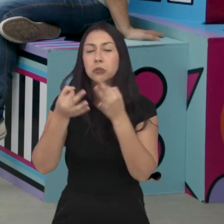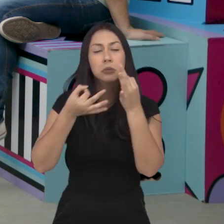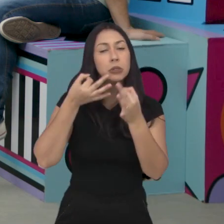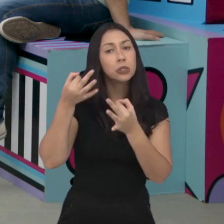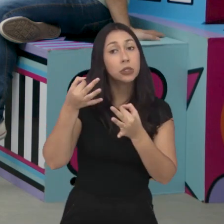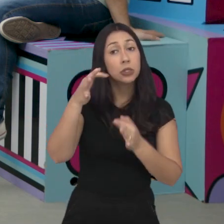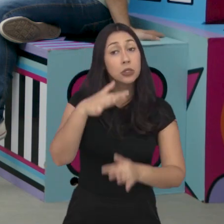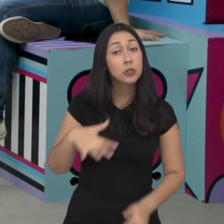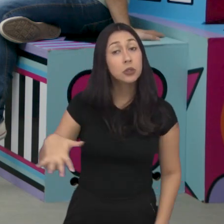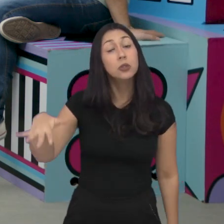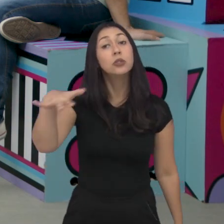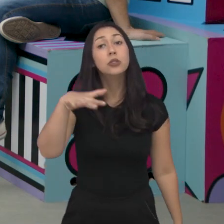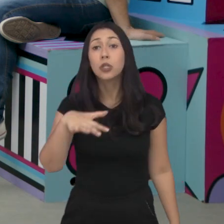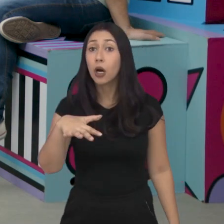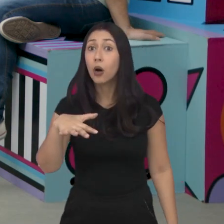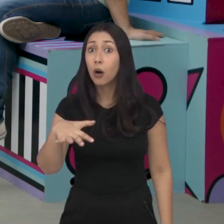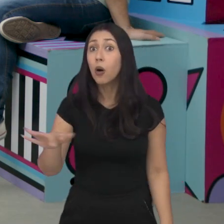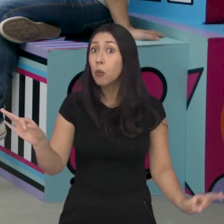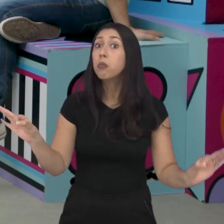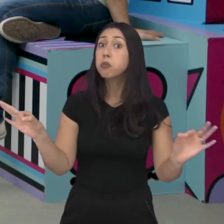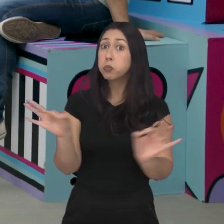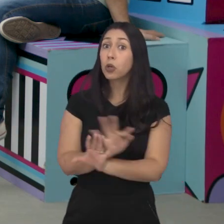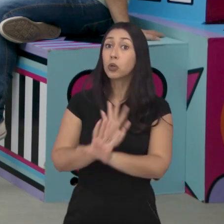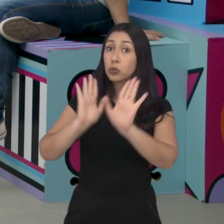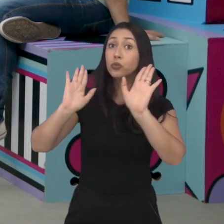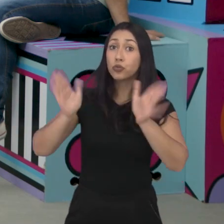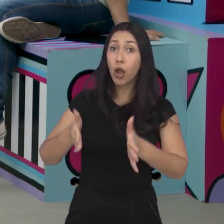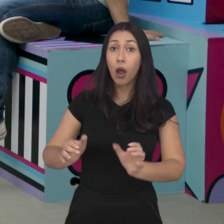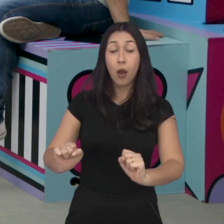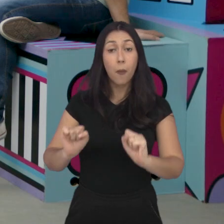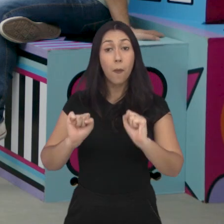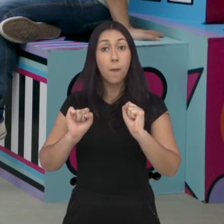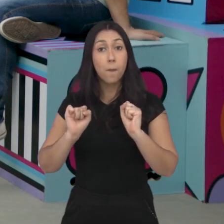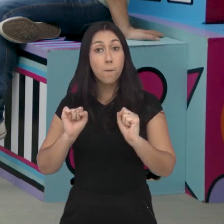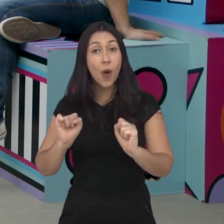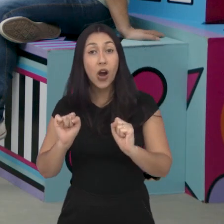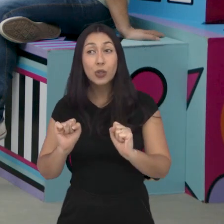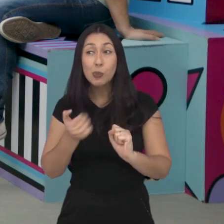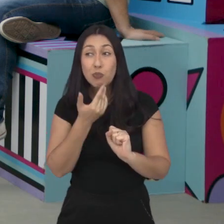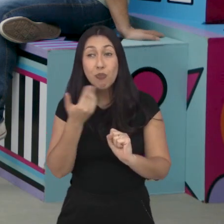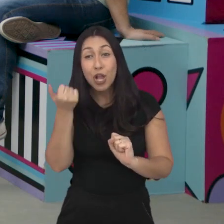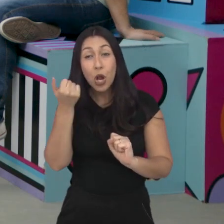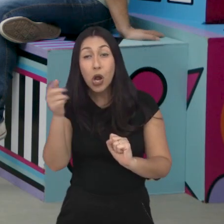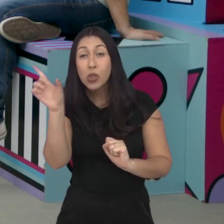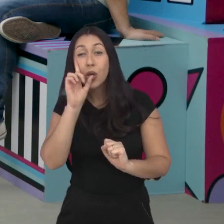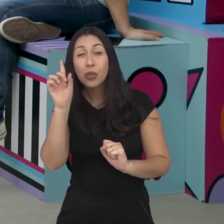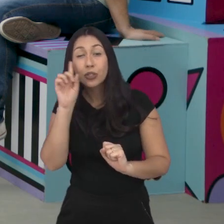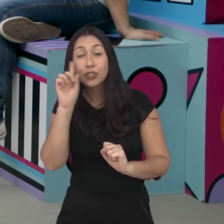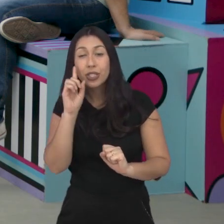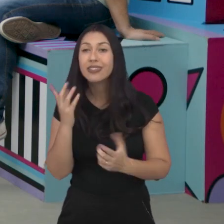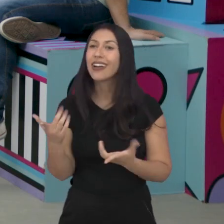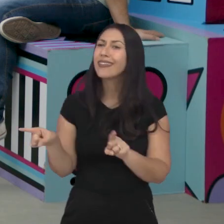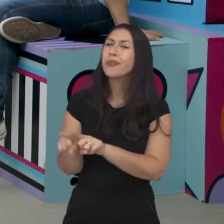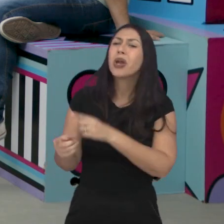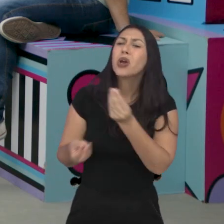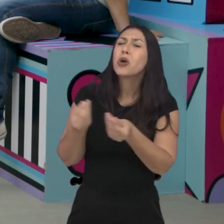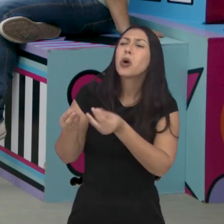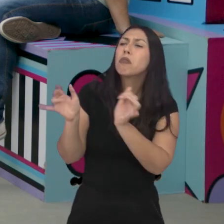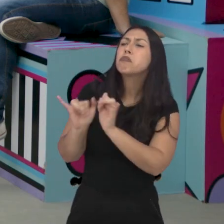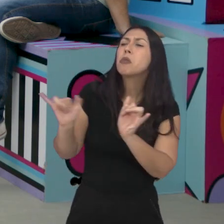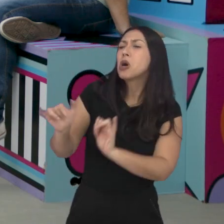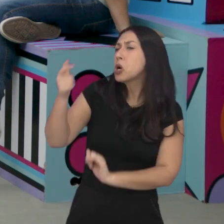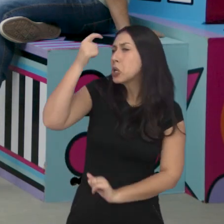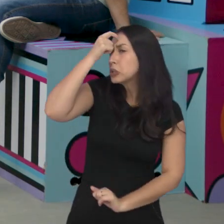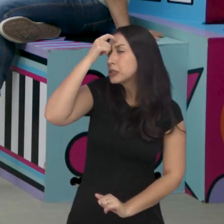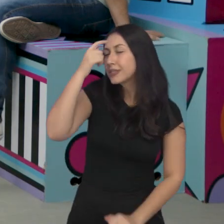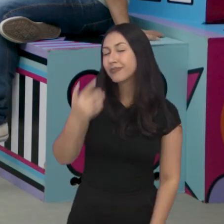né? De forma geral, é o suficiente? A gente ainda pode fazer um pouco mais no dia a dia? E como conscientizar também,